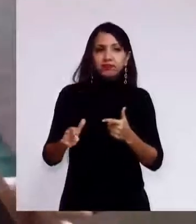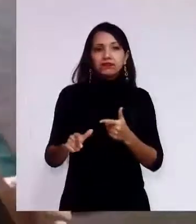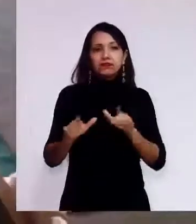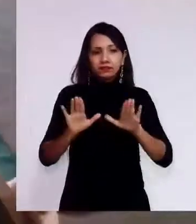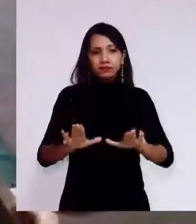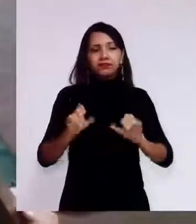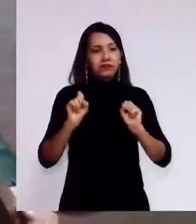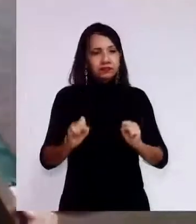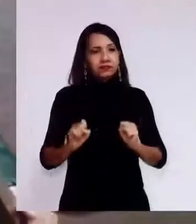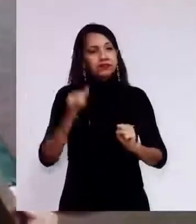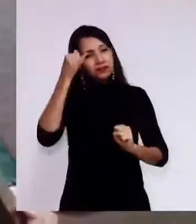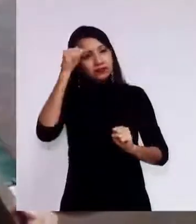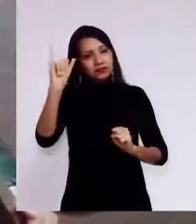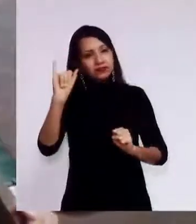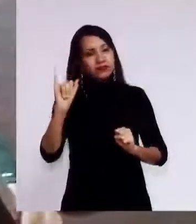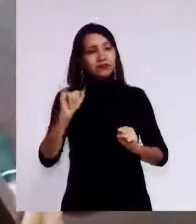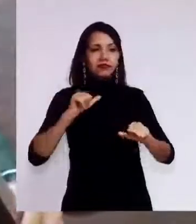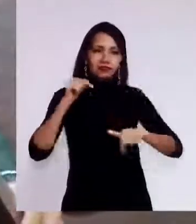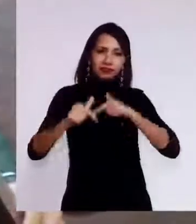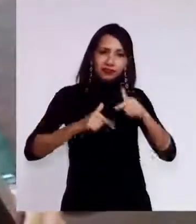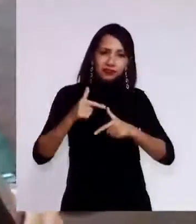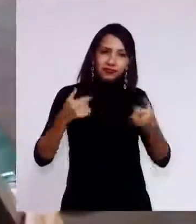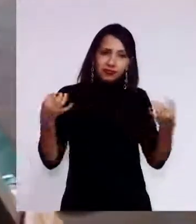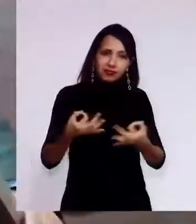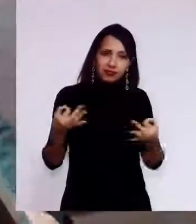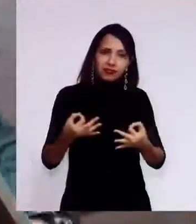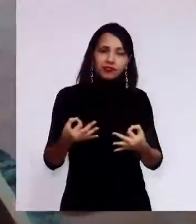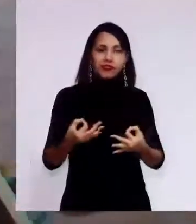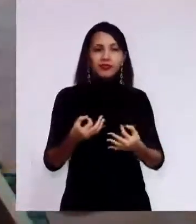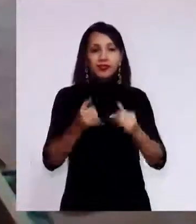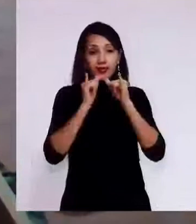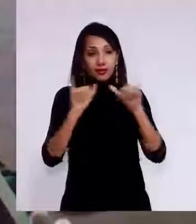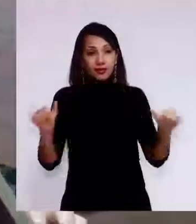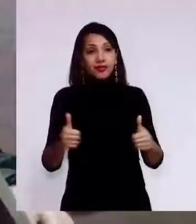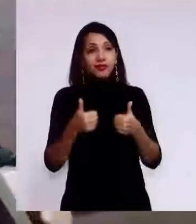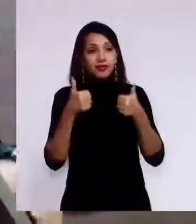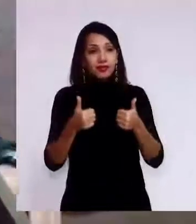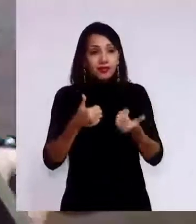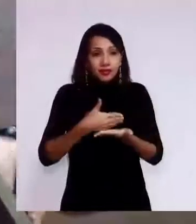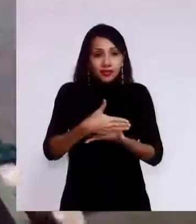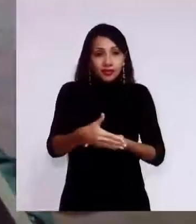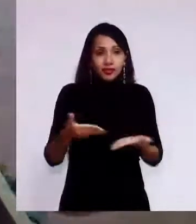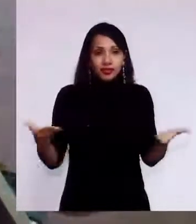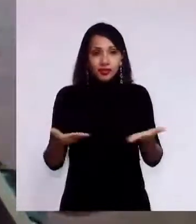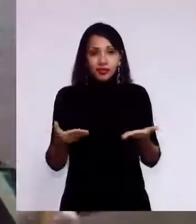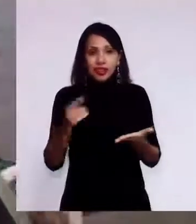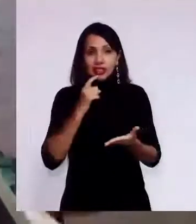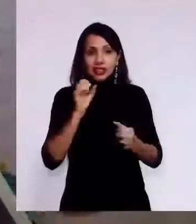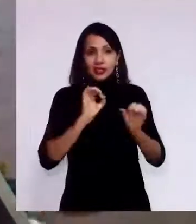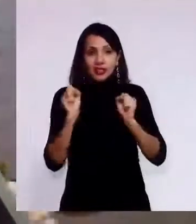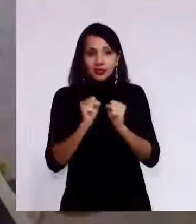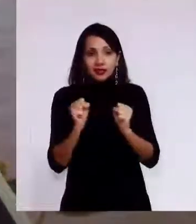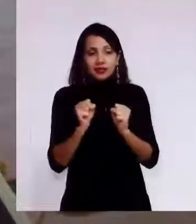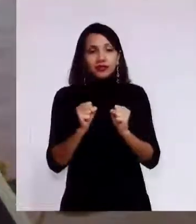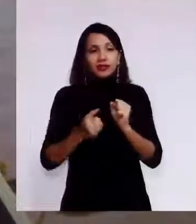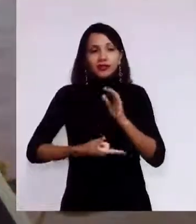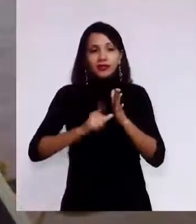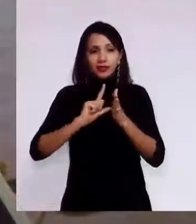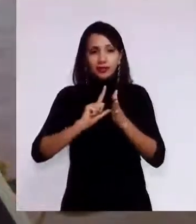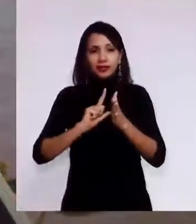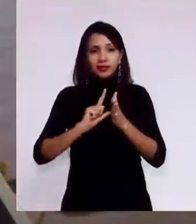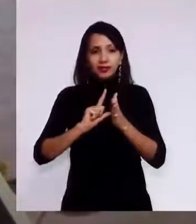ter também. Não é? É um trabalho que precisa ser feito. Então, essa boa notícia que, a partir de hoje, o projeto Inverno já foi